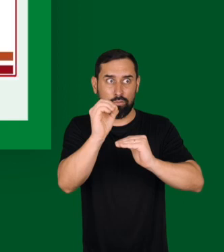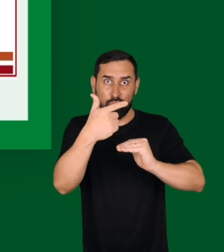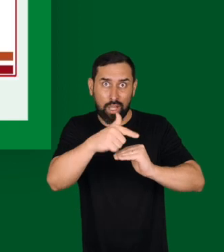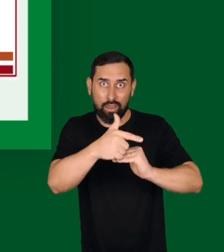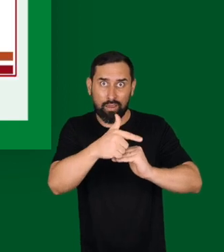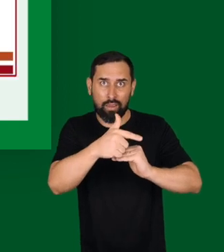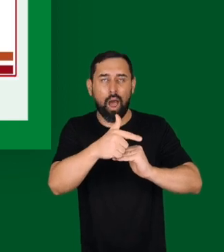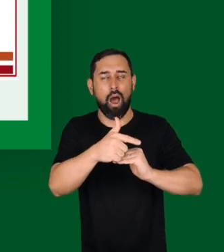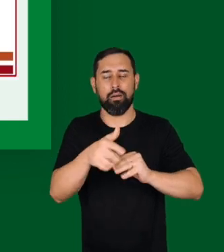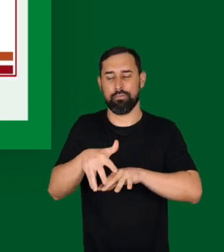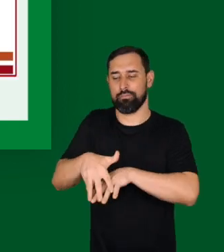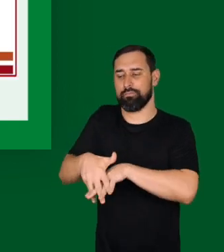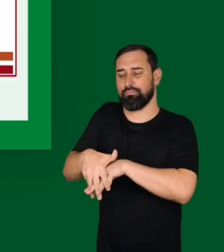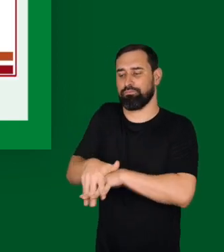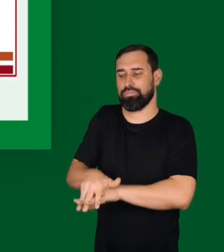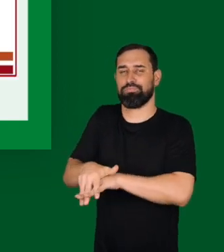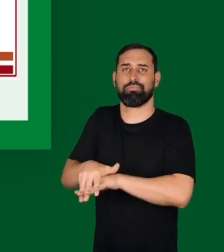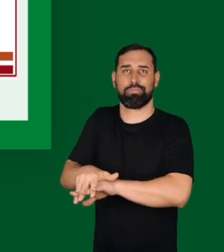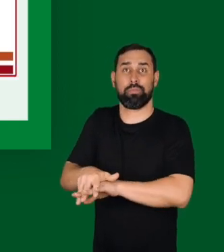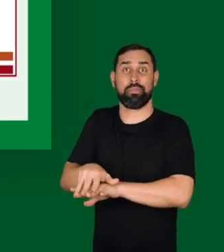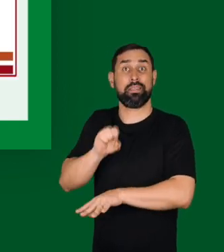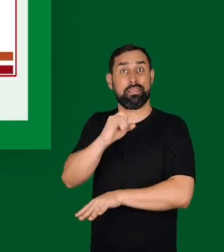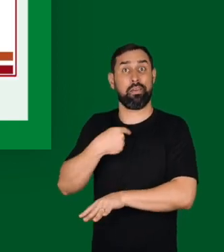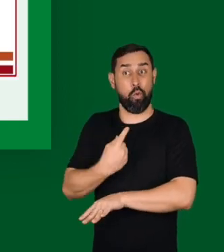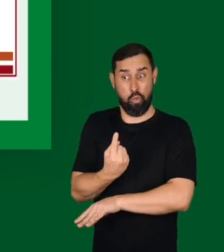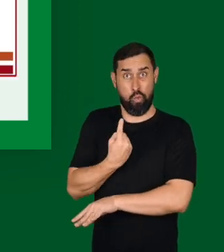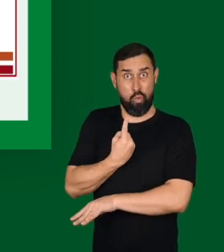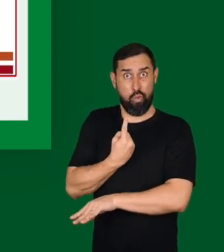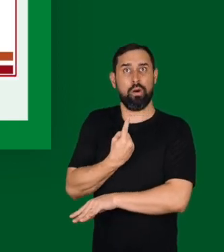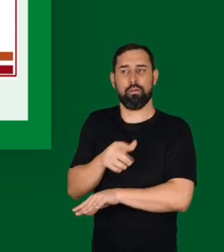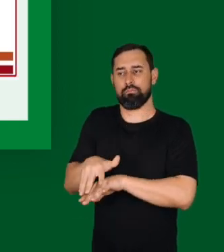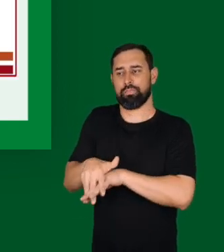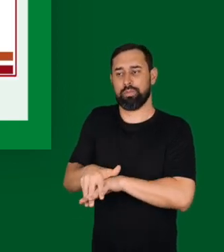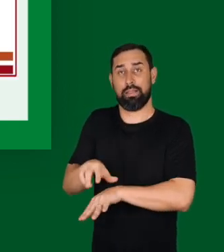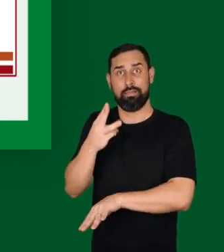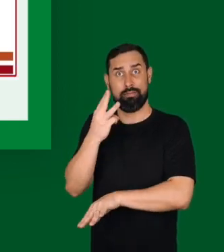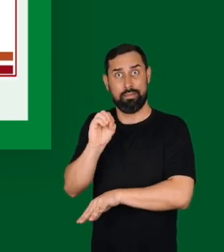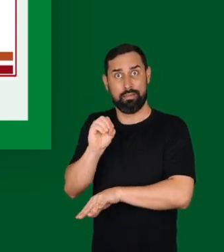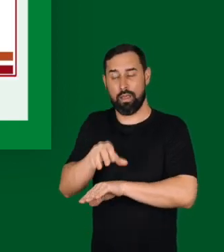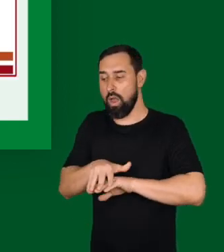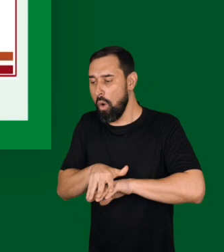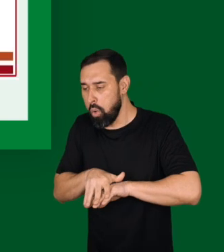aumentou acima de 60, aí sim você vai fazer as compressões torácicas. Se você